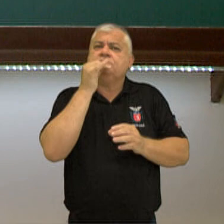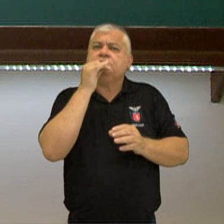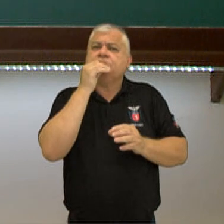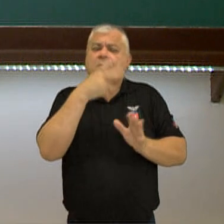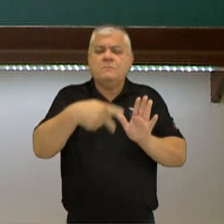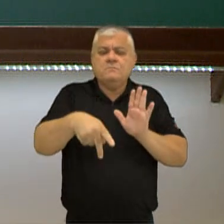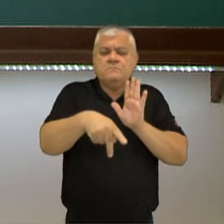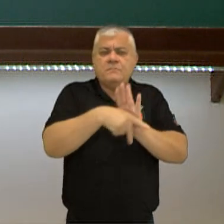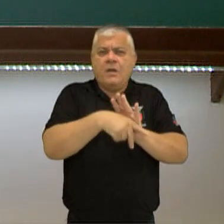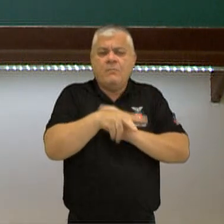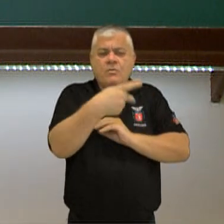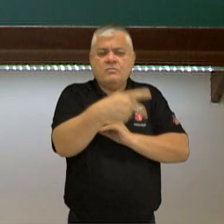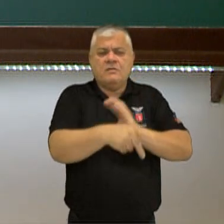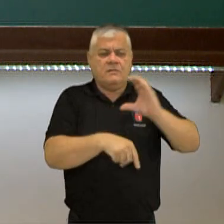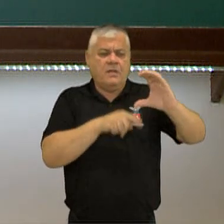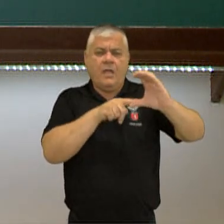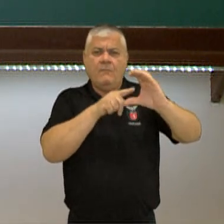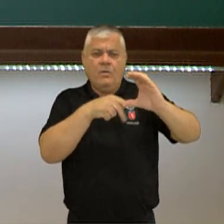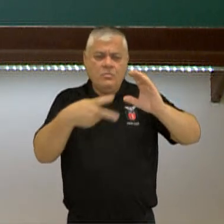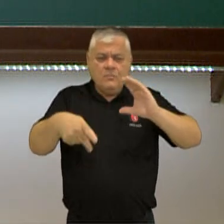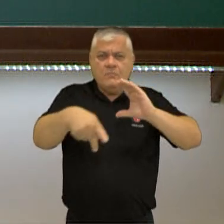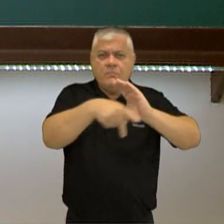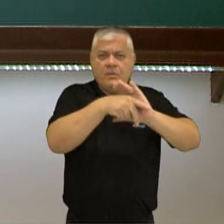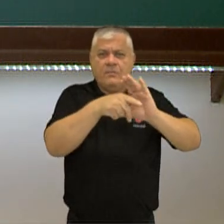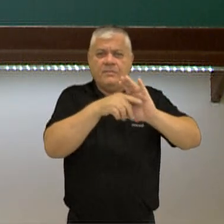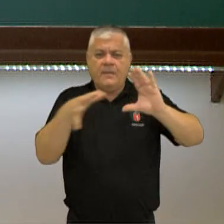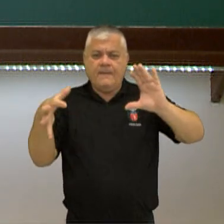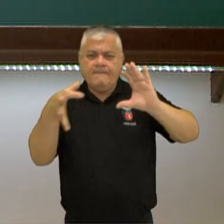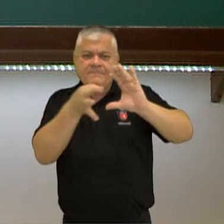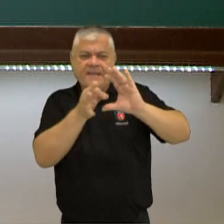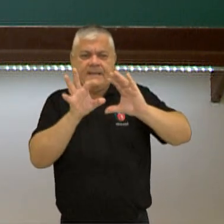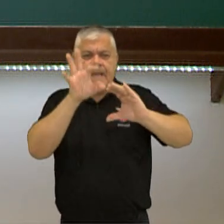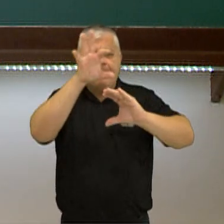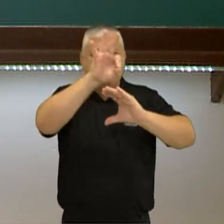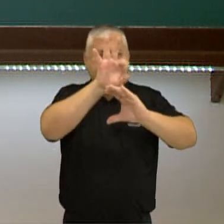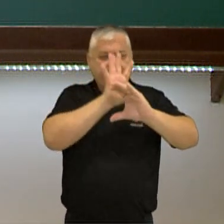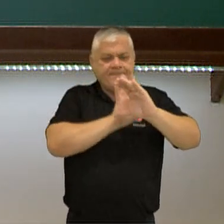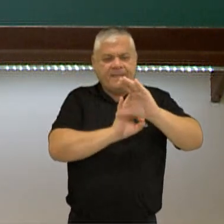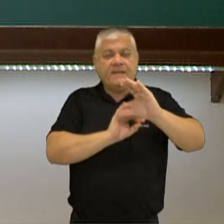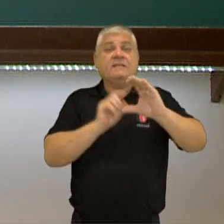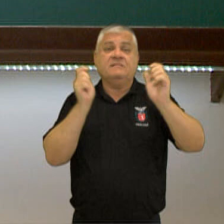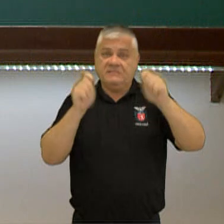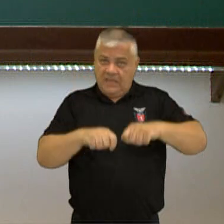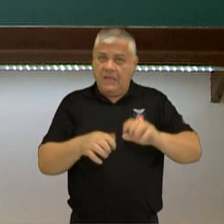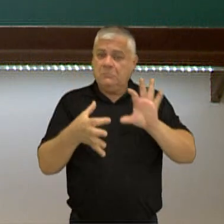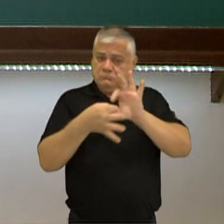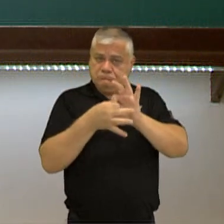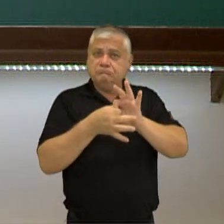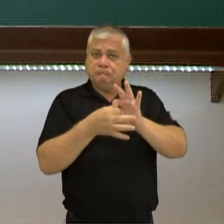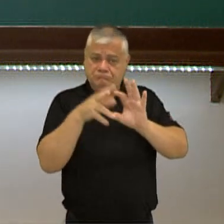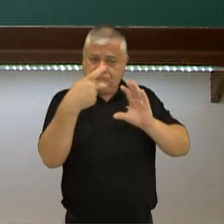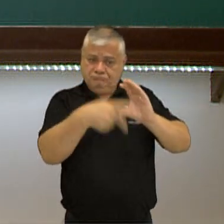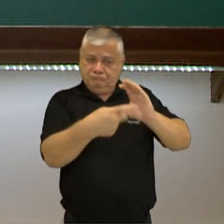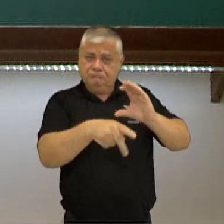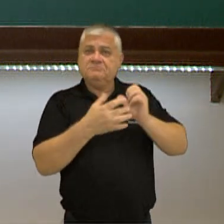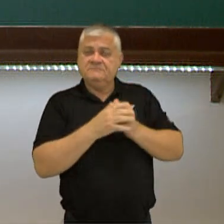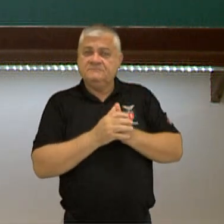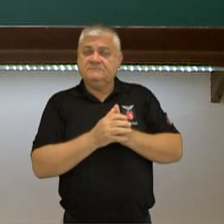propriedade, da capacidade que o carbono tem de ligar-se a ele mesmo, tá?